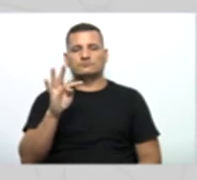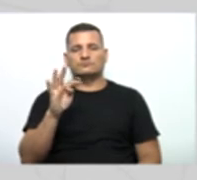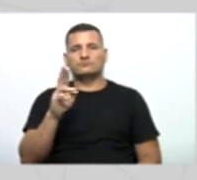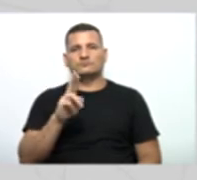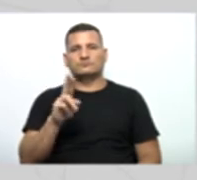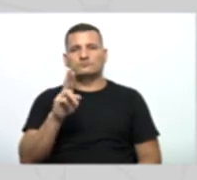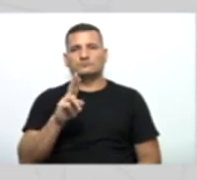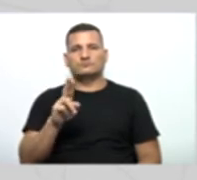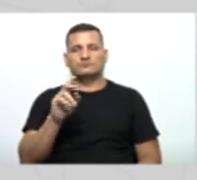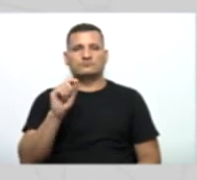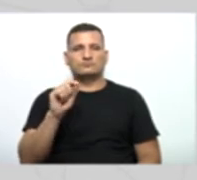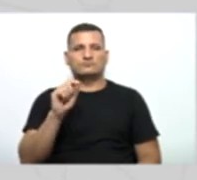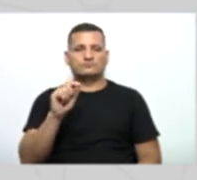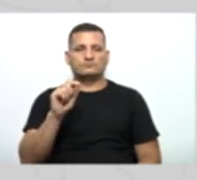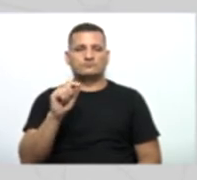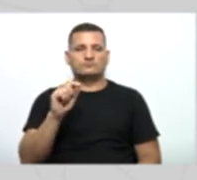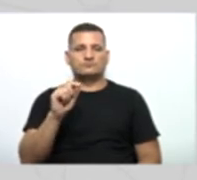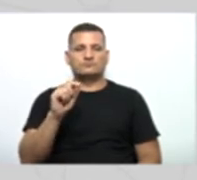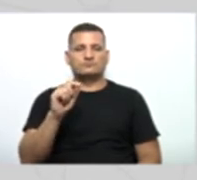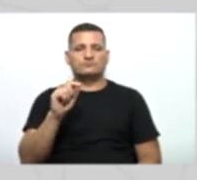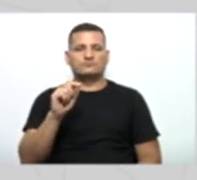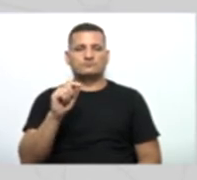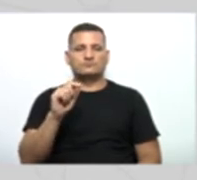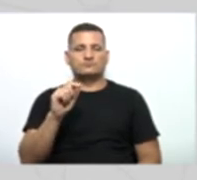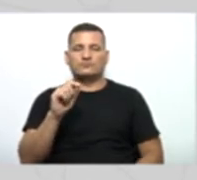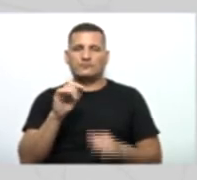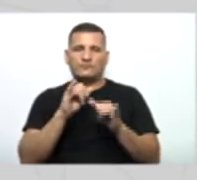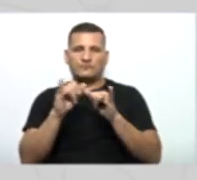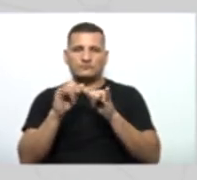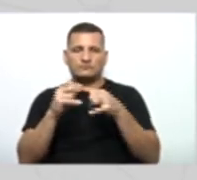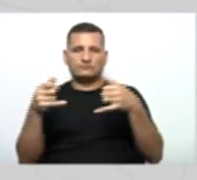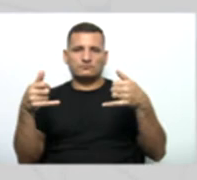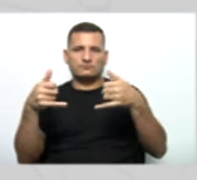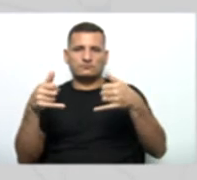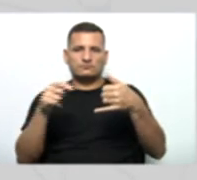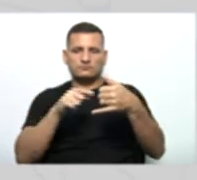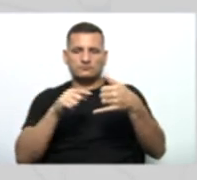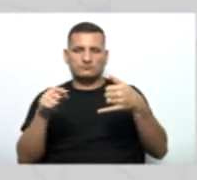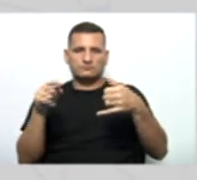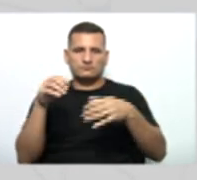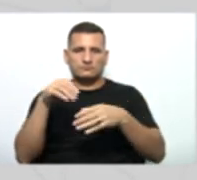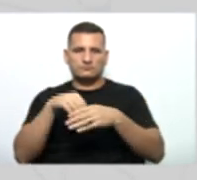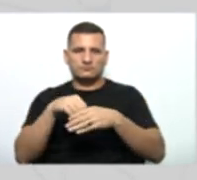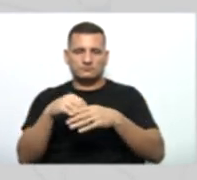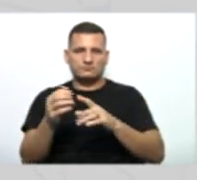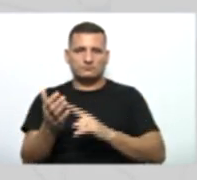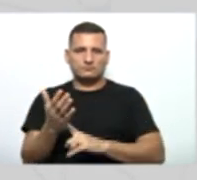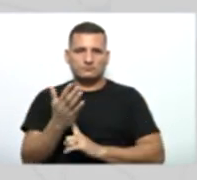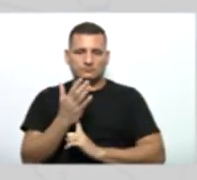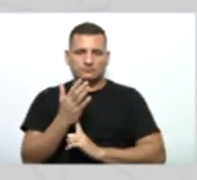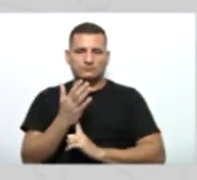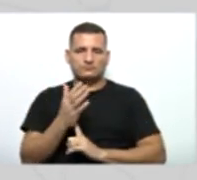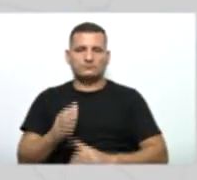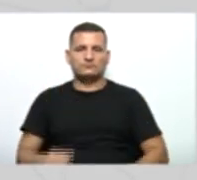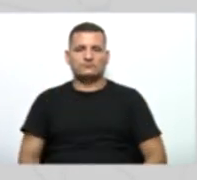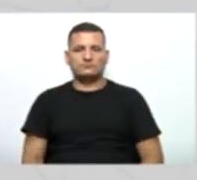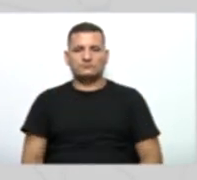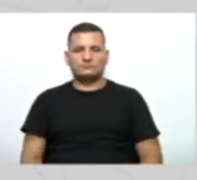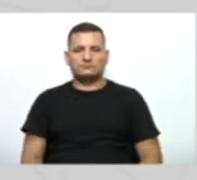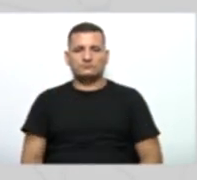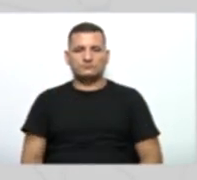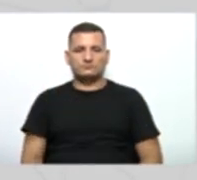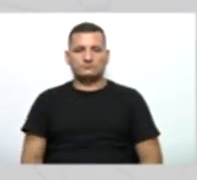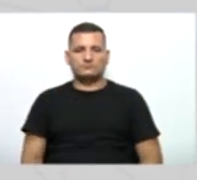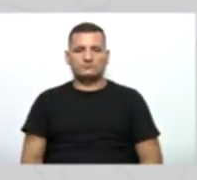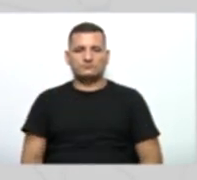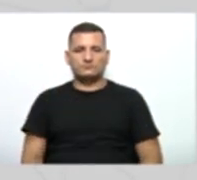para formatar os valores que vão aparecer no nossos, nos nossos formatadores. Beleza?